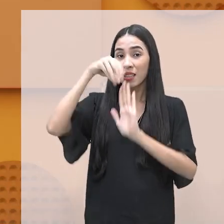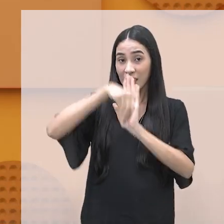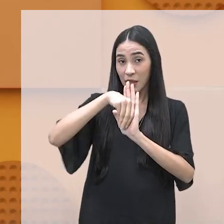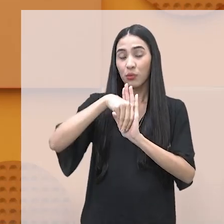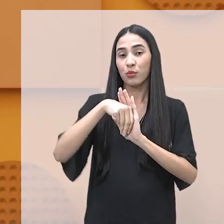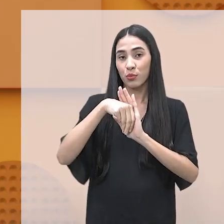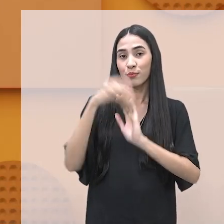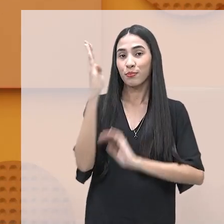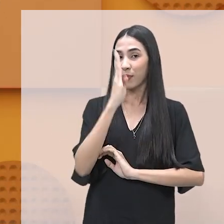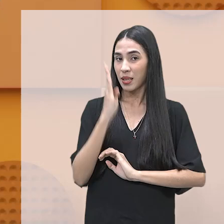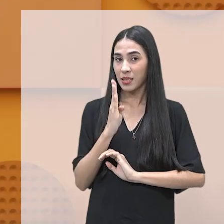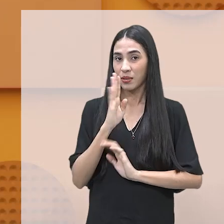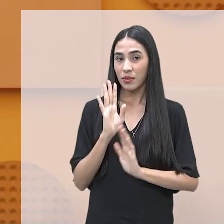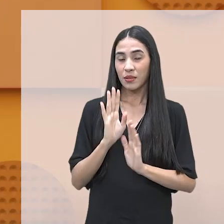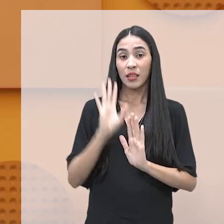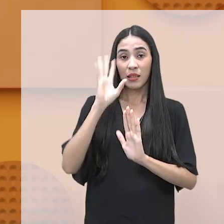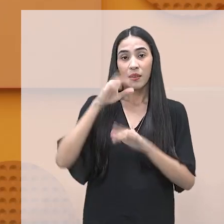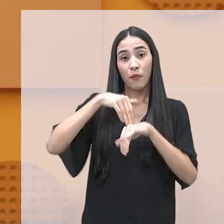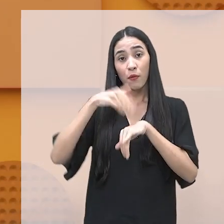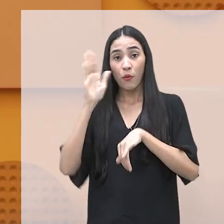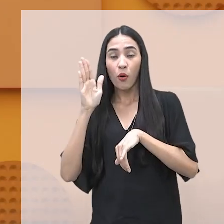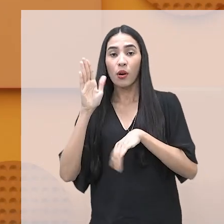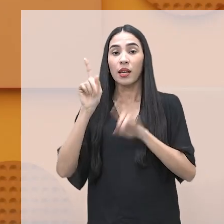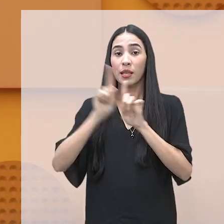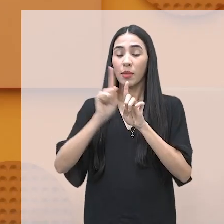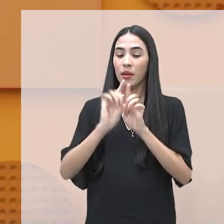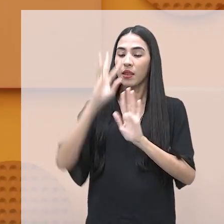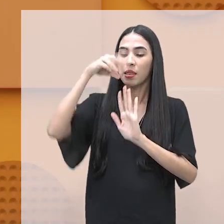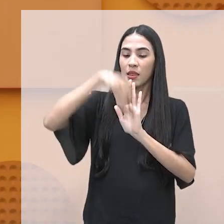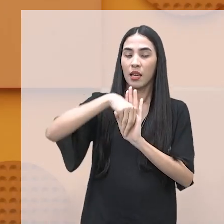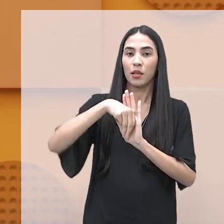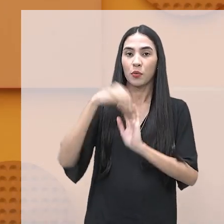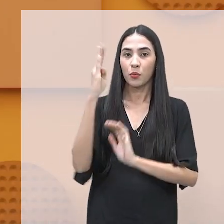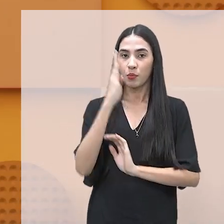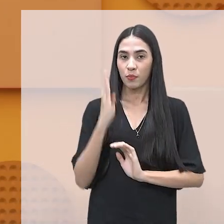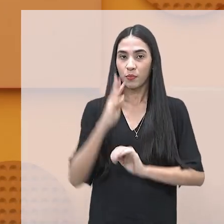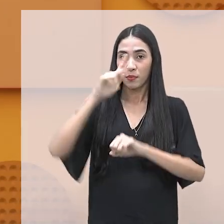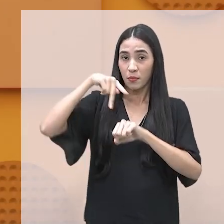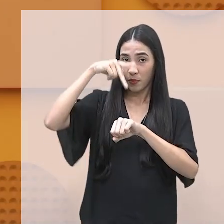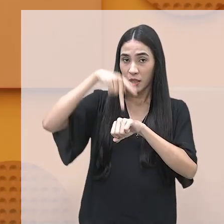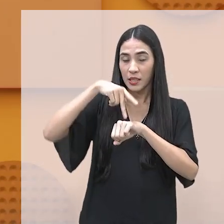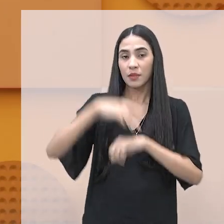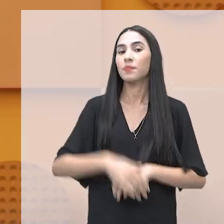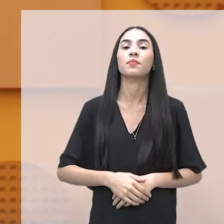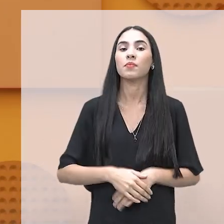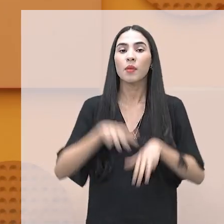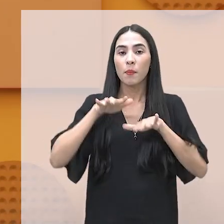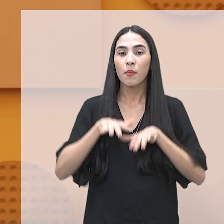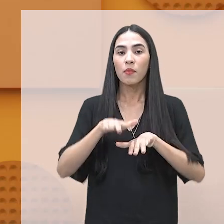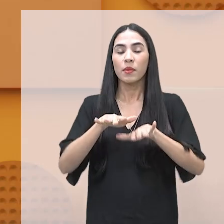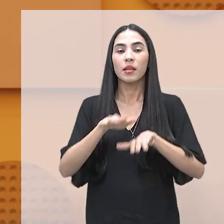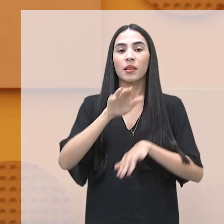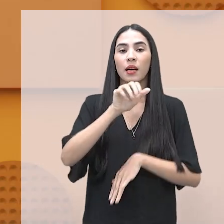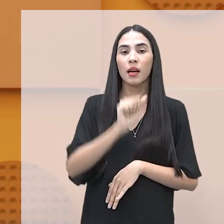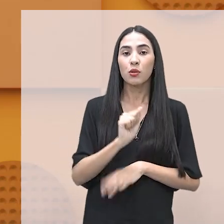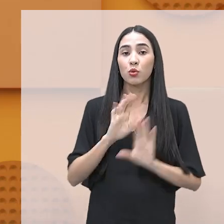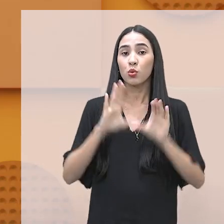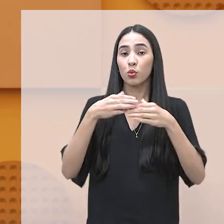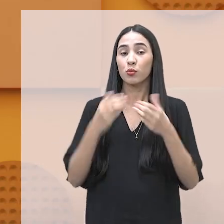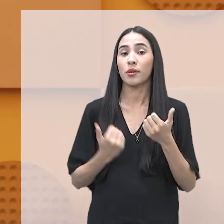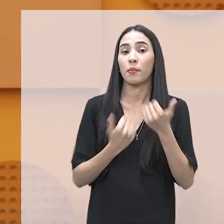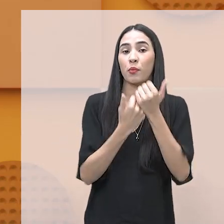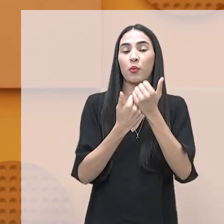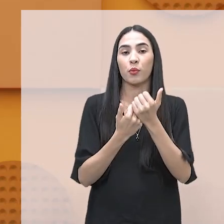ou seja, externa de fora, interna de dentro do país, do movimento abolicionista.